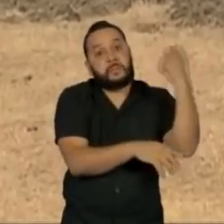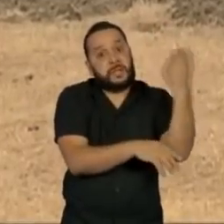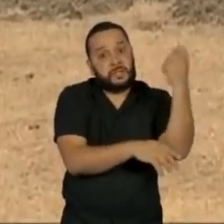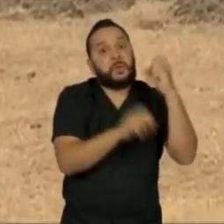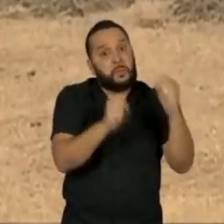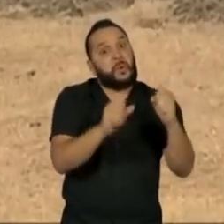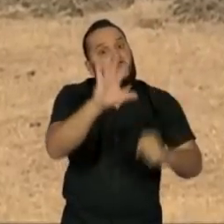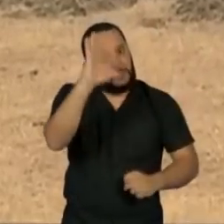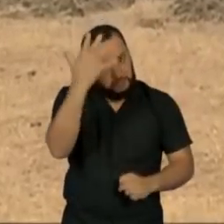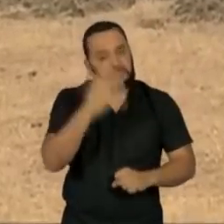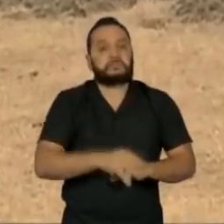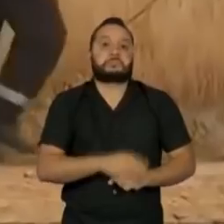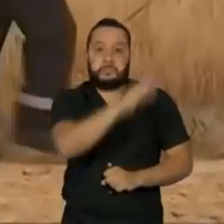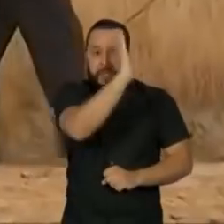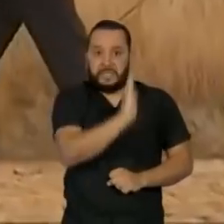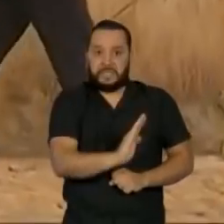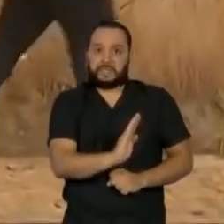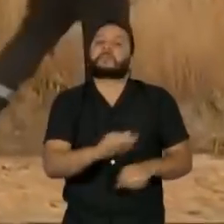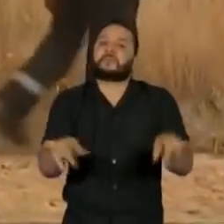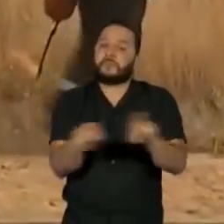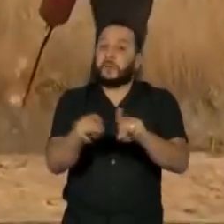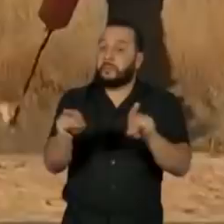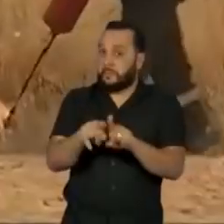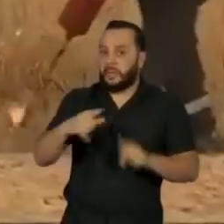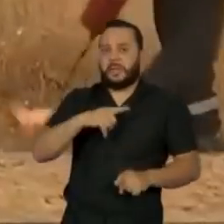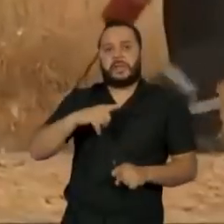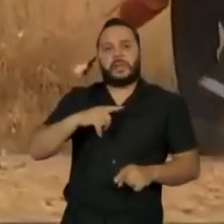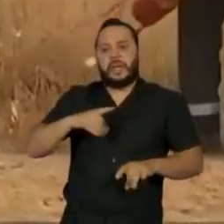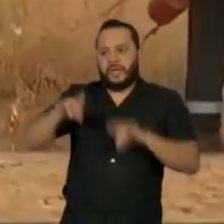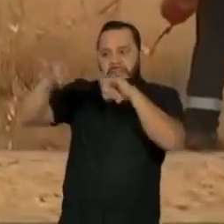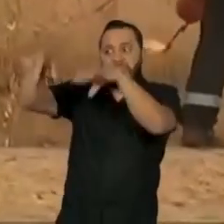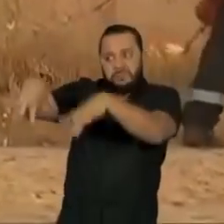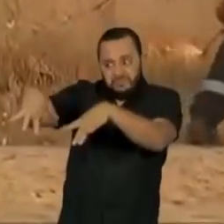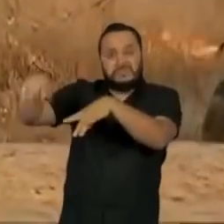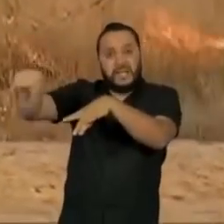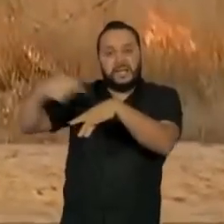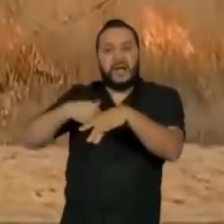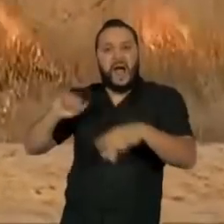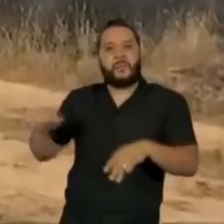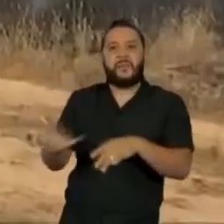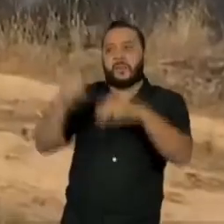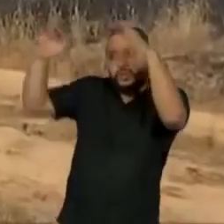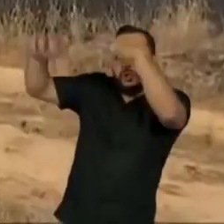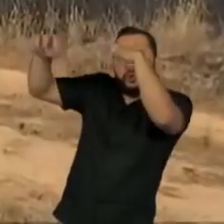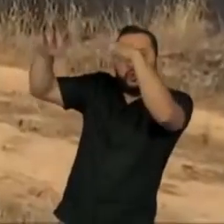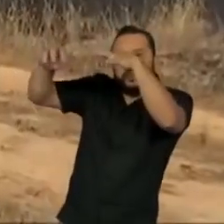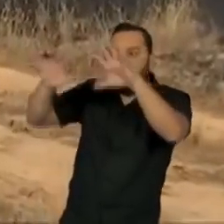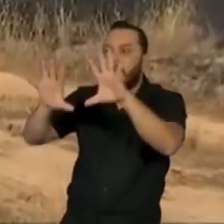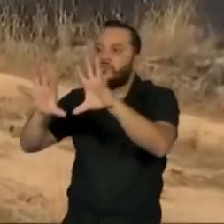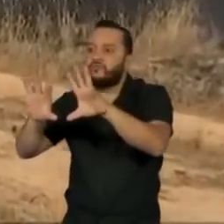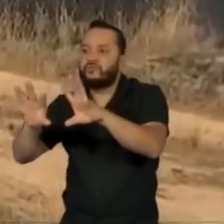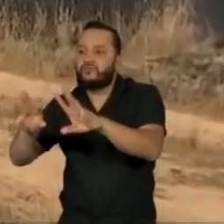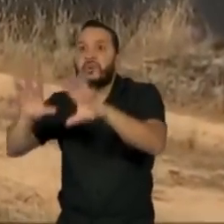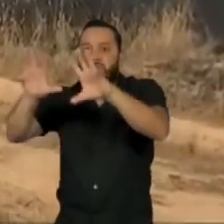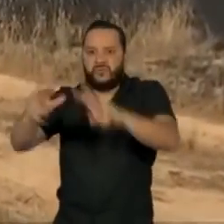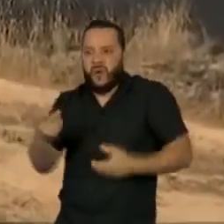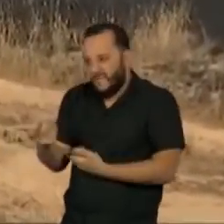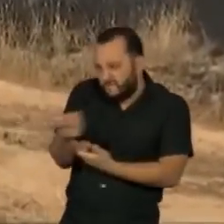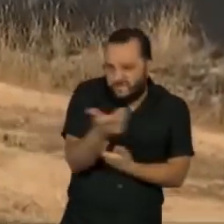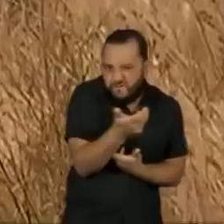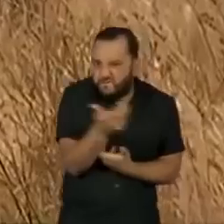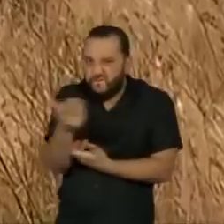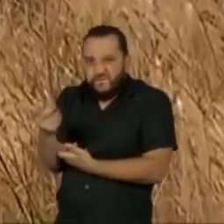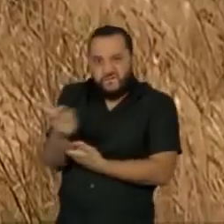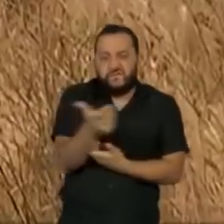Os bombeiros australianos aproveitaram a rápida chuva que acalmou alguns incêndios para ampliar as medidas de